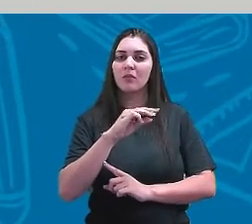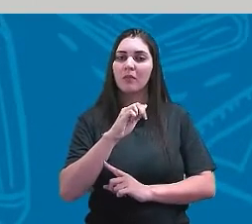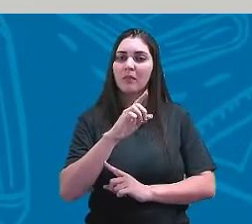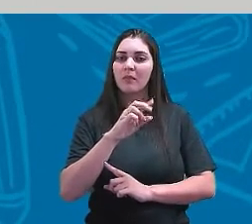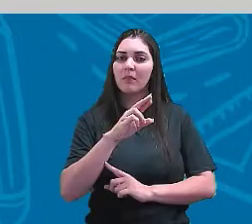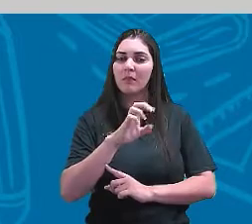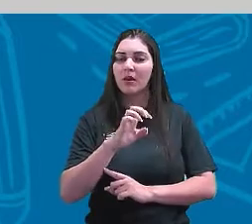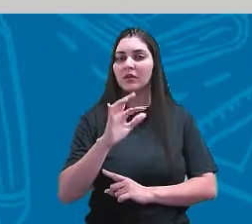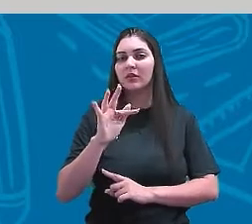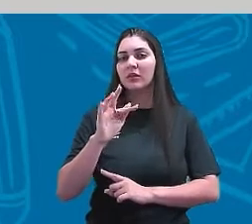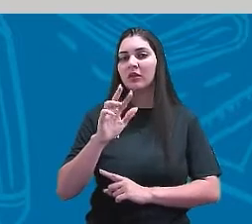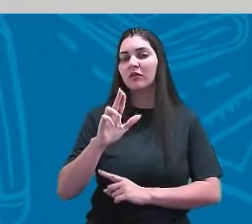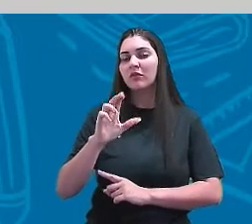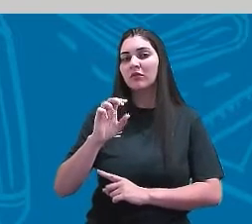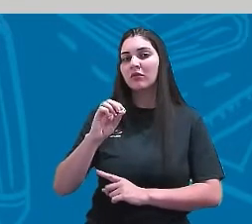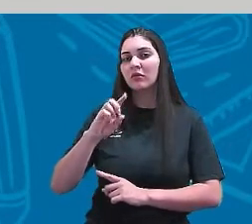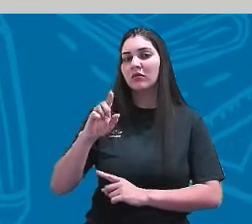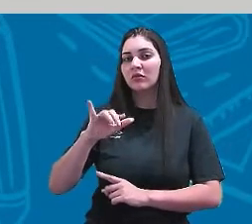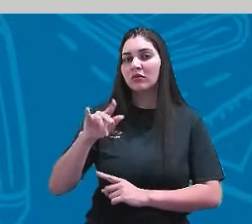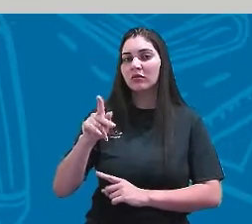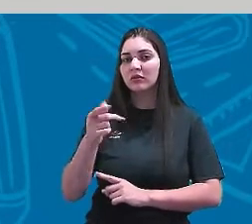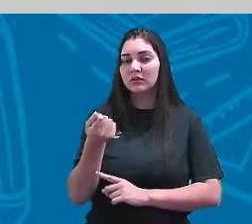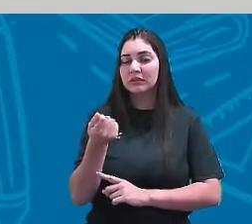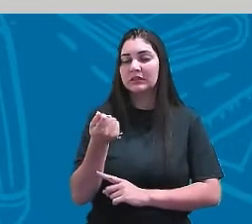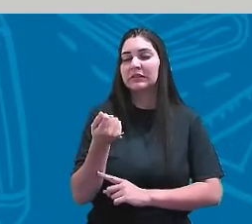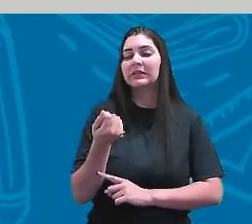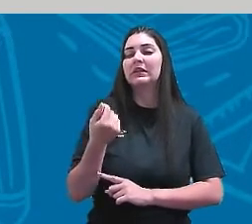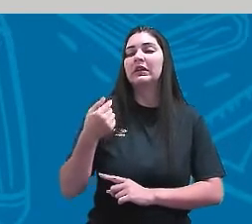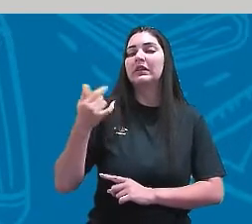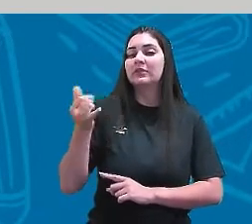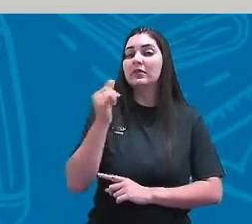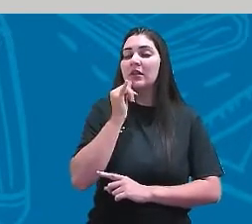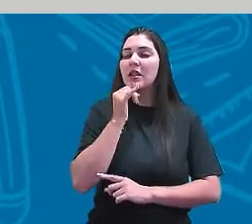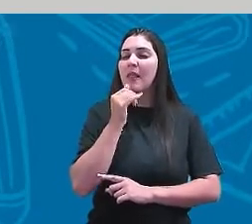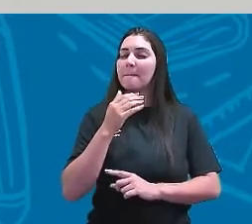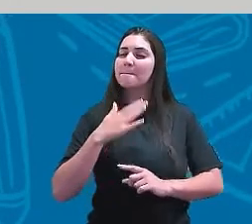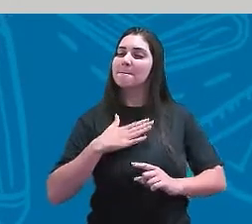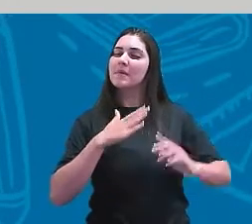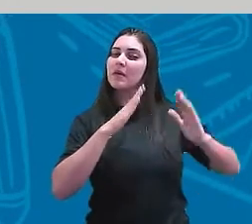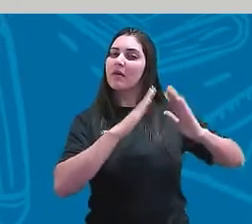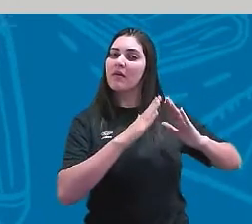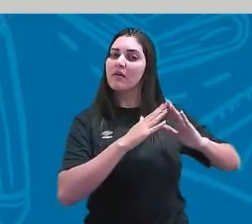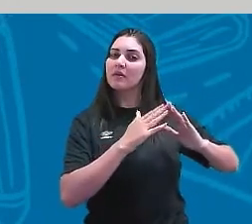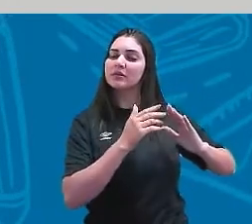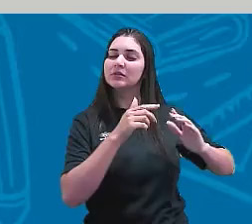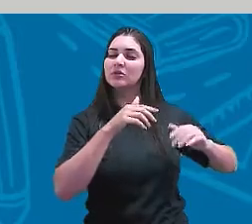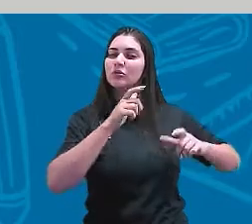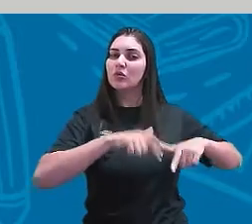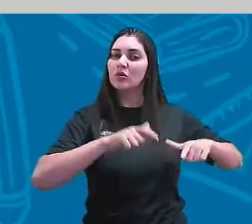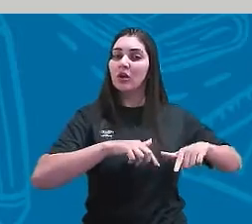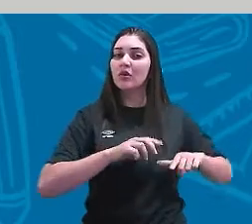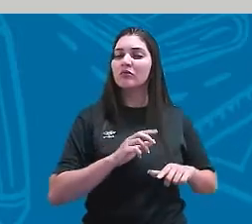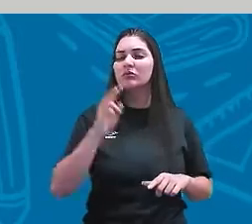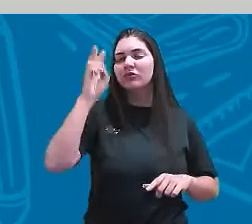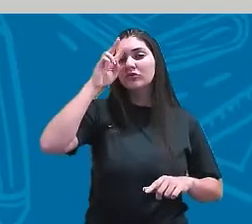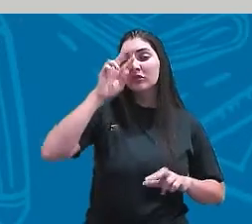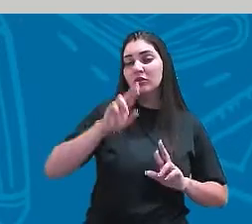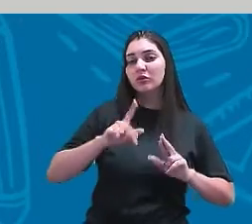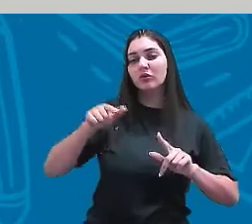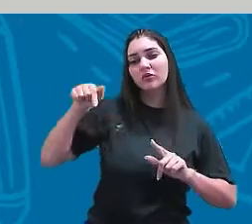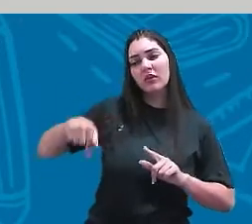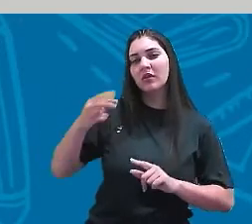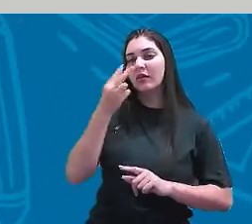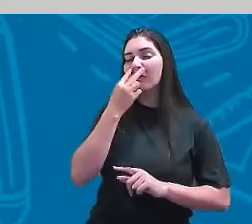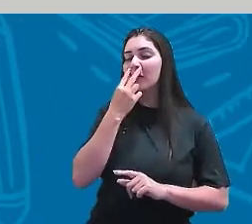eu morava, a gente vê a lenda de Cumado e Florzinha de um jeito. E aqui em Vitória, nós vemos ela de outro jeito. Então, eu trouxe a Cumado e Florzinha,